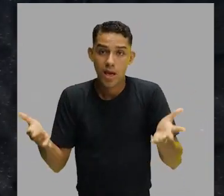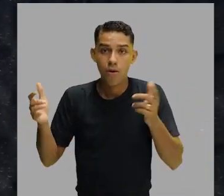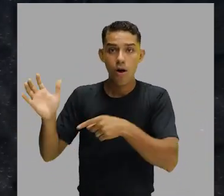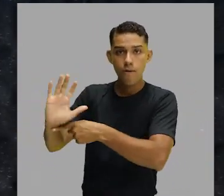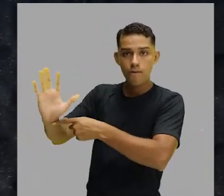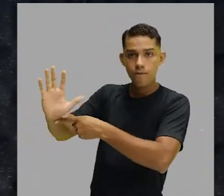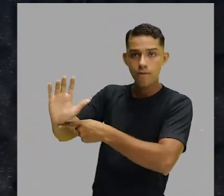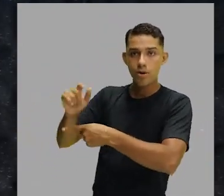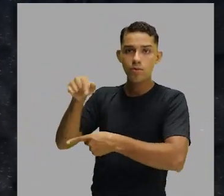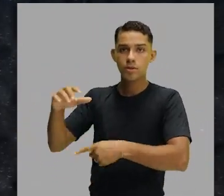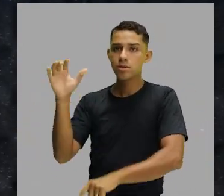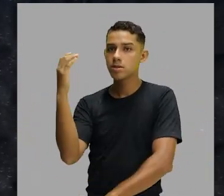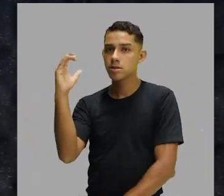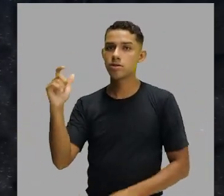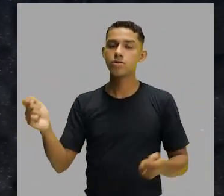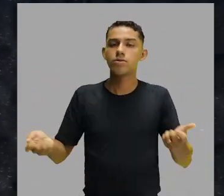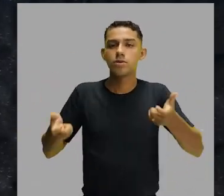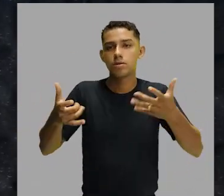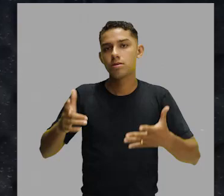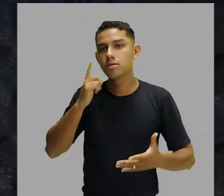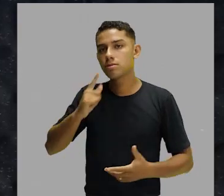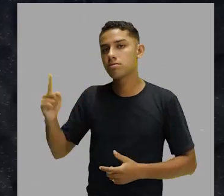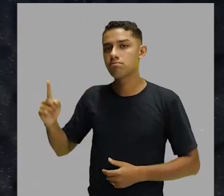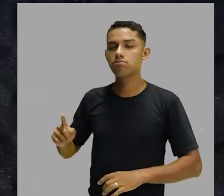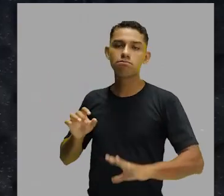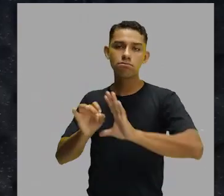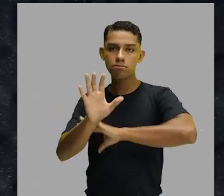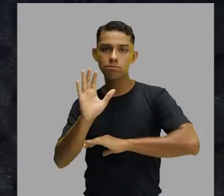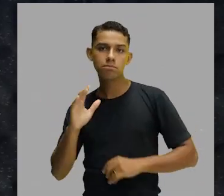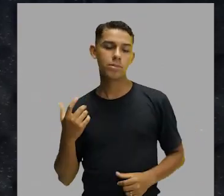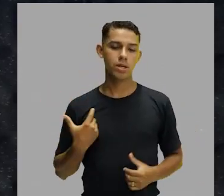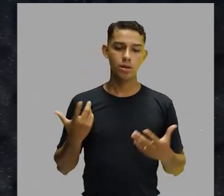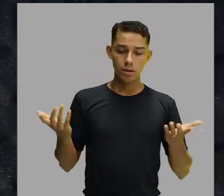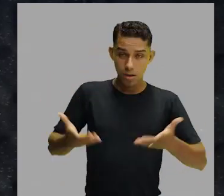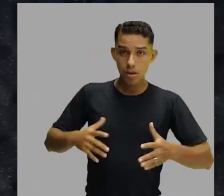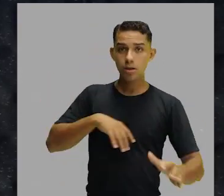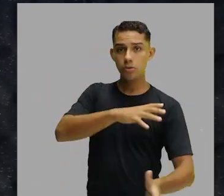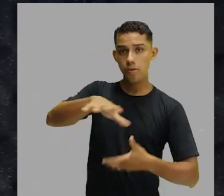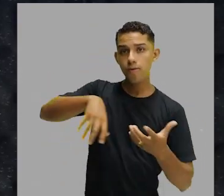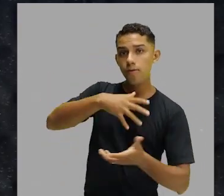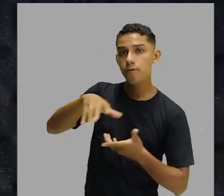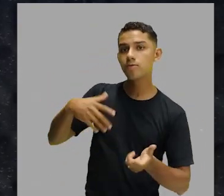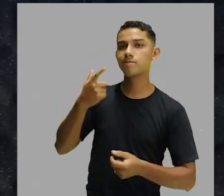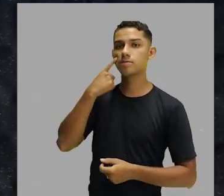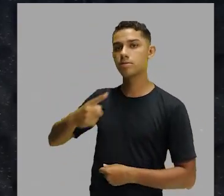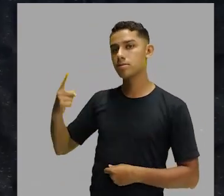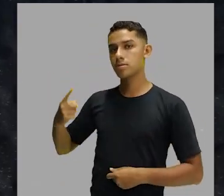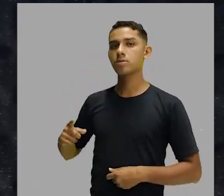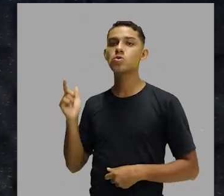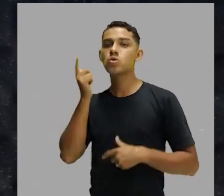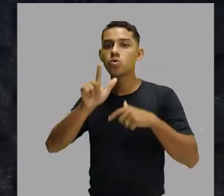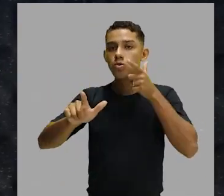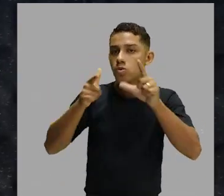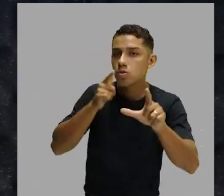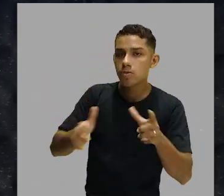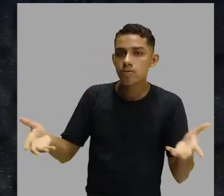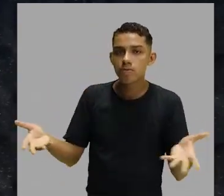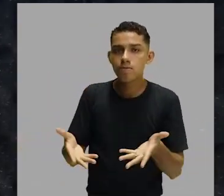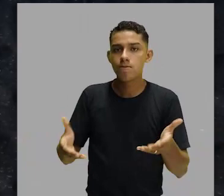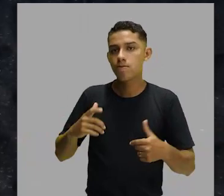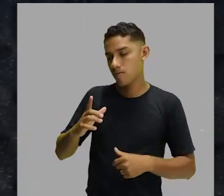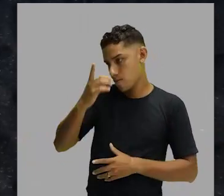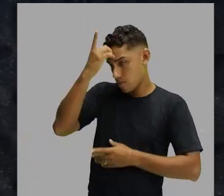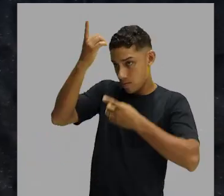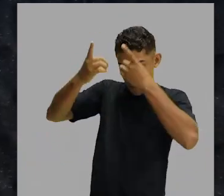prensa móvel por Gutenberg, você já sabe, revolucionou a época e foi capaz de trazer essas ideias a